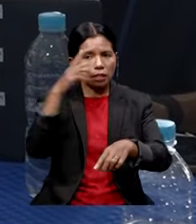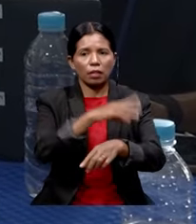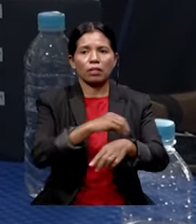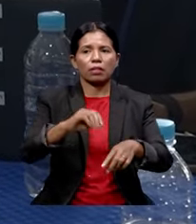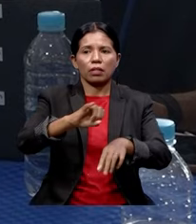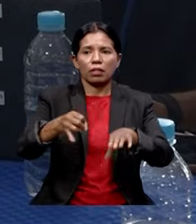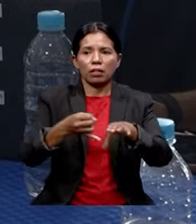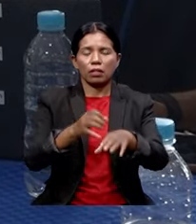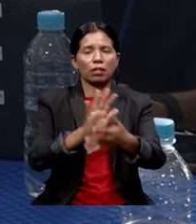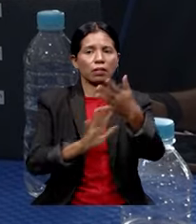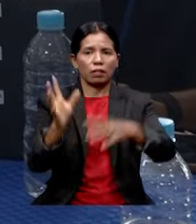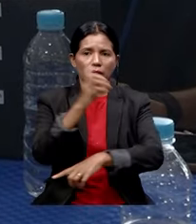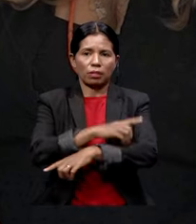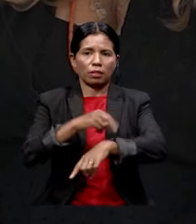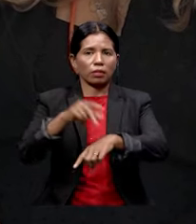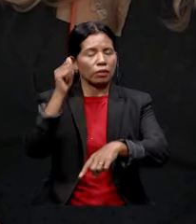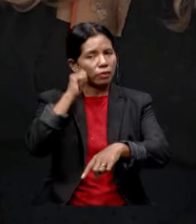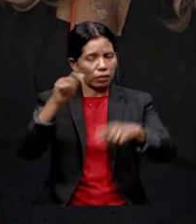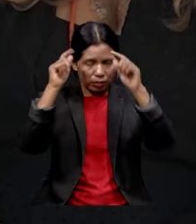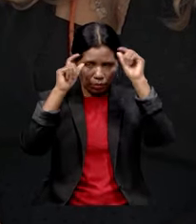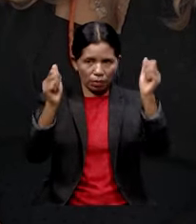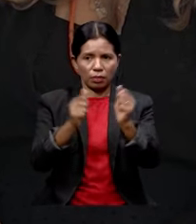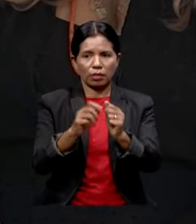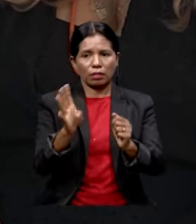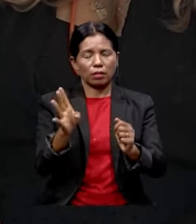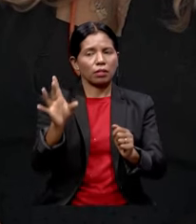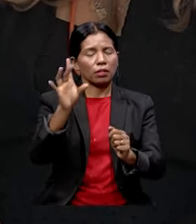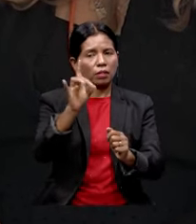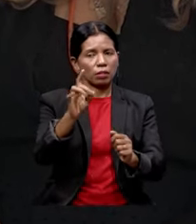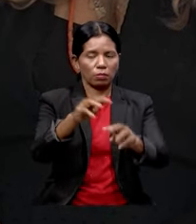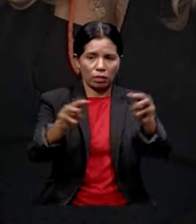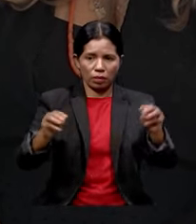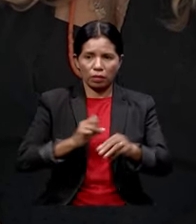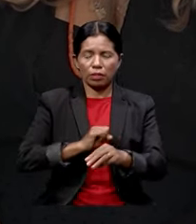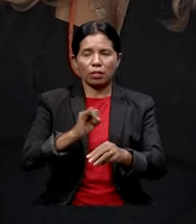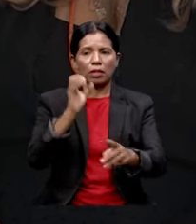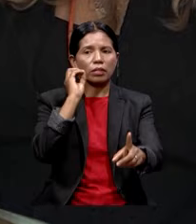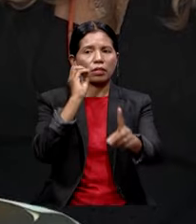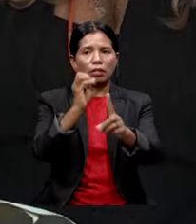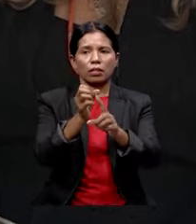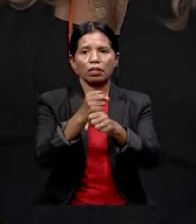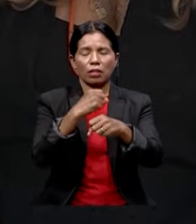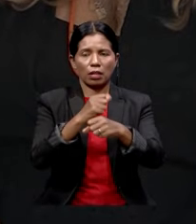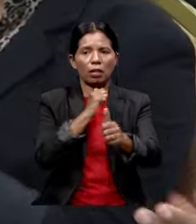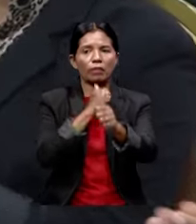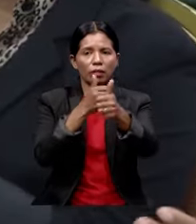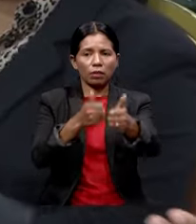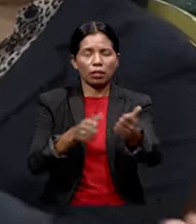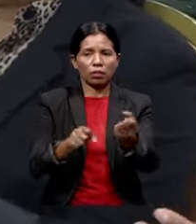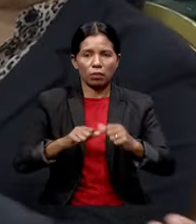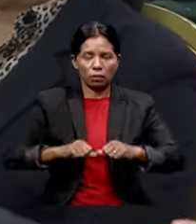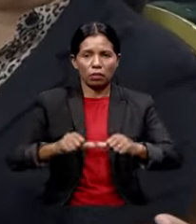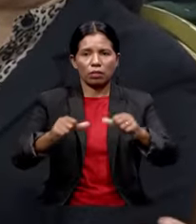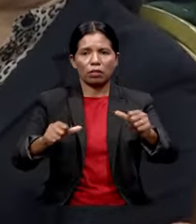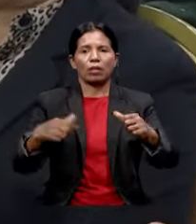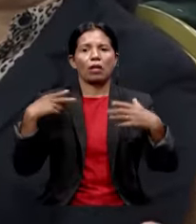inclusão, komora lorong nasional feto Timor Leste, badala hatnu resing hitu, ia munisipi ko valima, ho objetivo, atu halau advokasia, ho di kontinua,